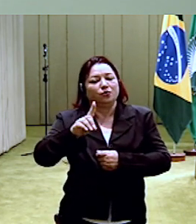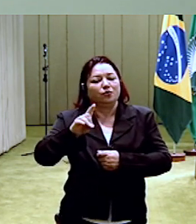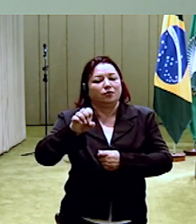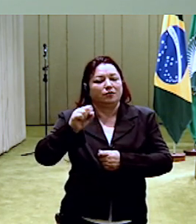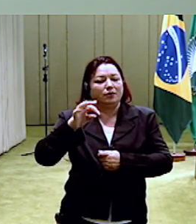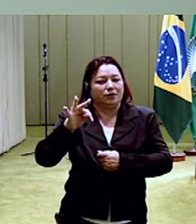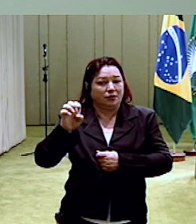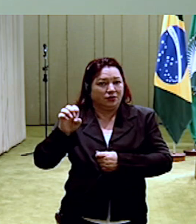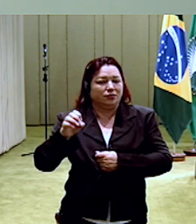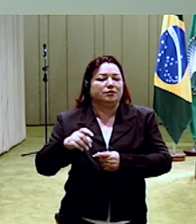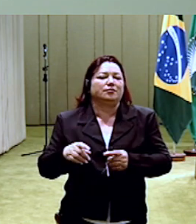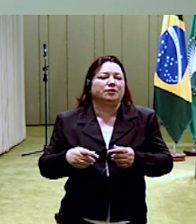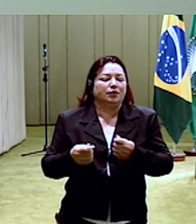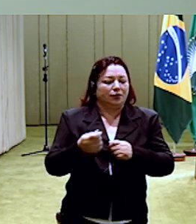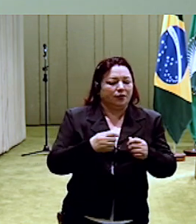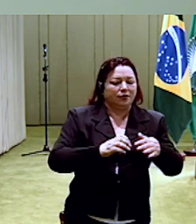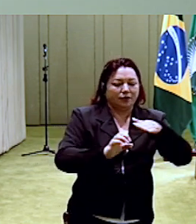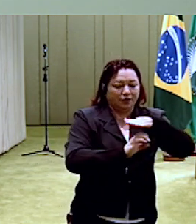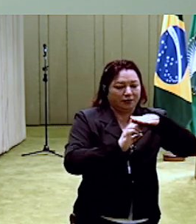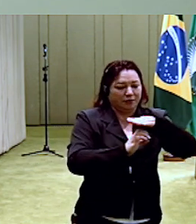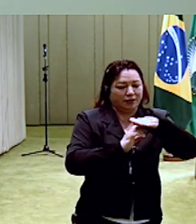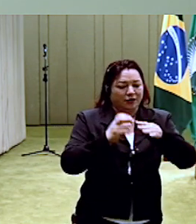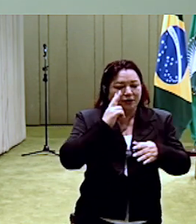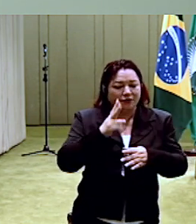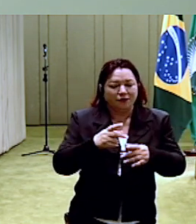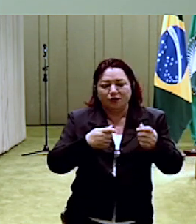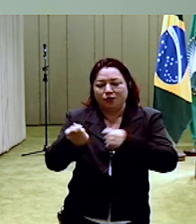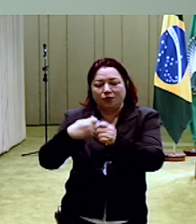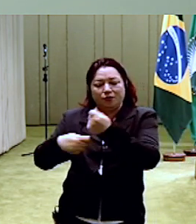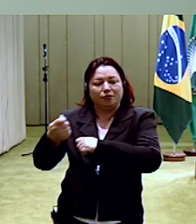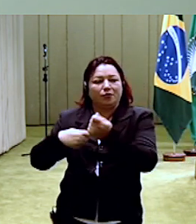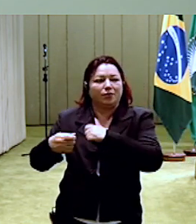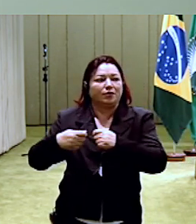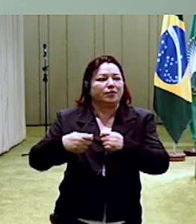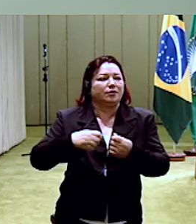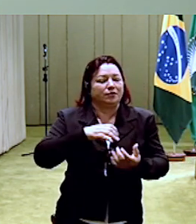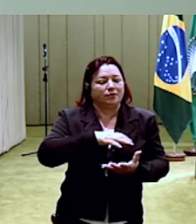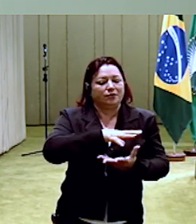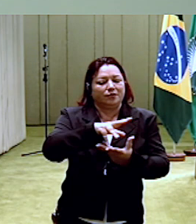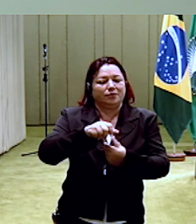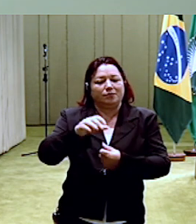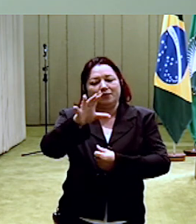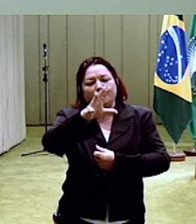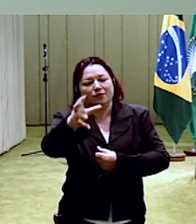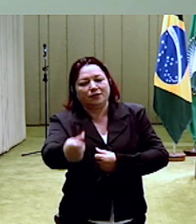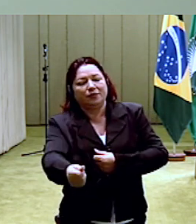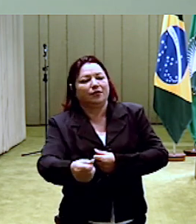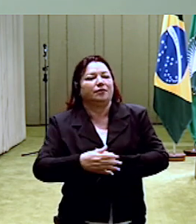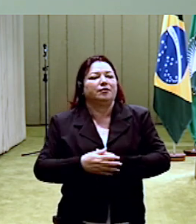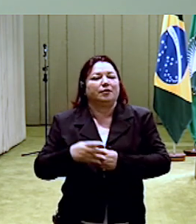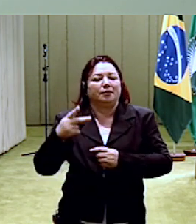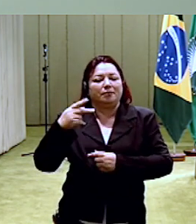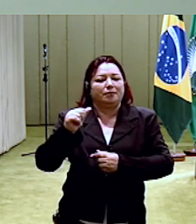Orango Investimentos, companhia que visa aproveitar o potencial da zona de comércio livre continental africana. Com a palavra,